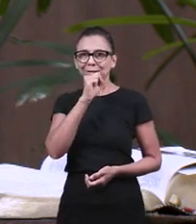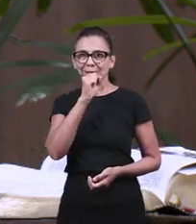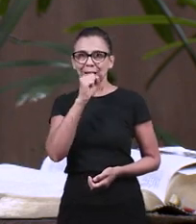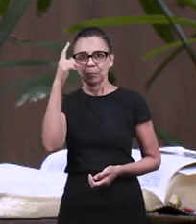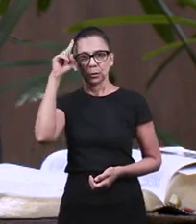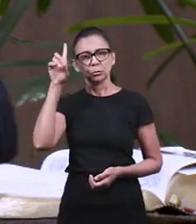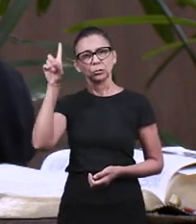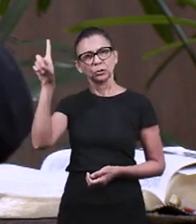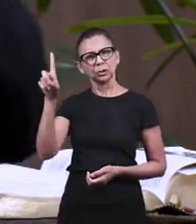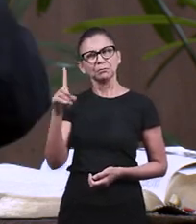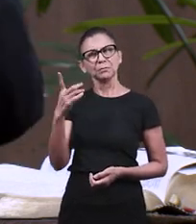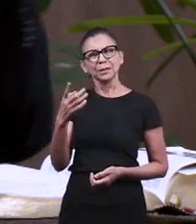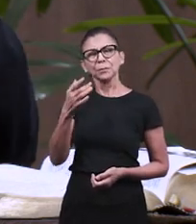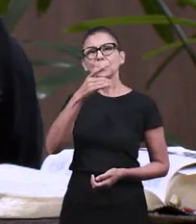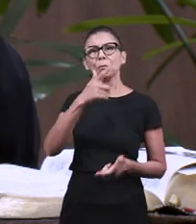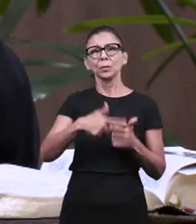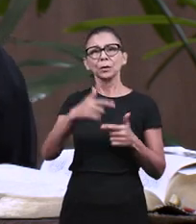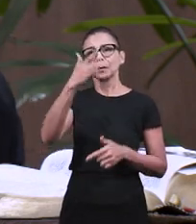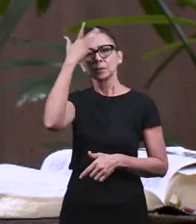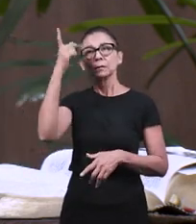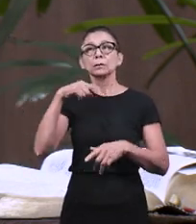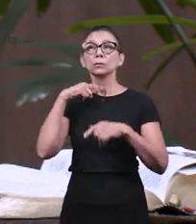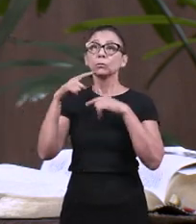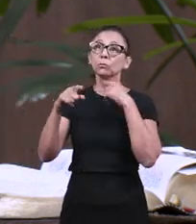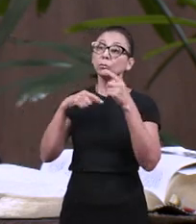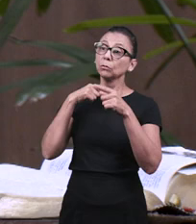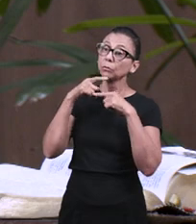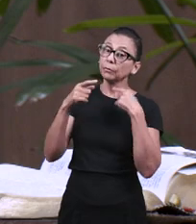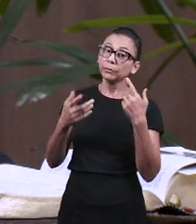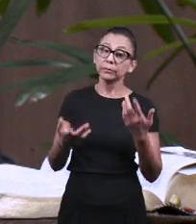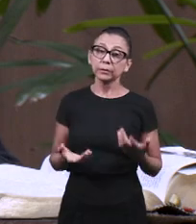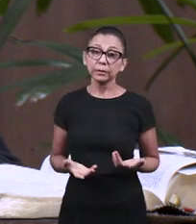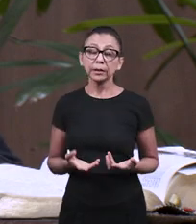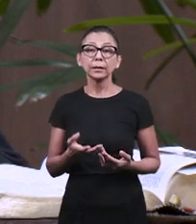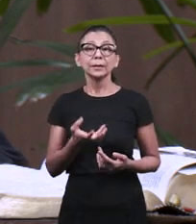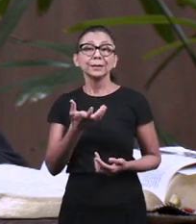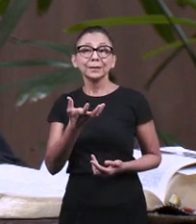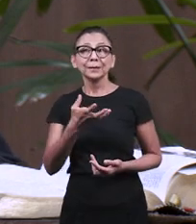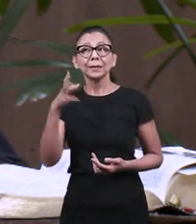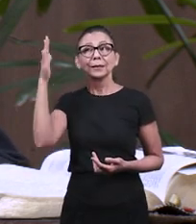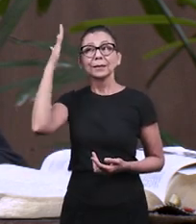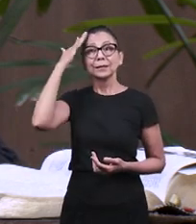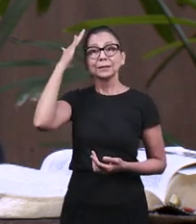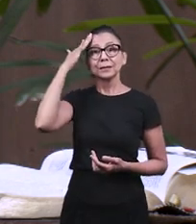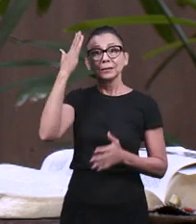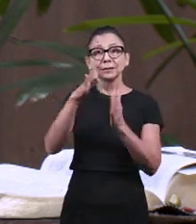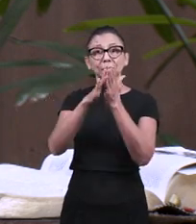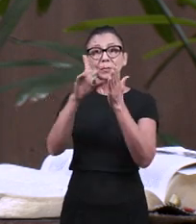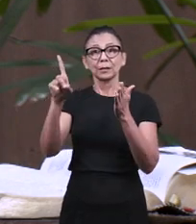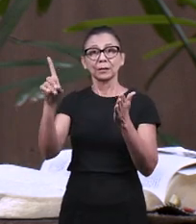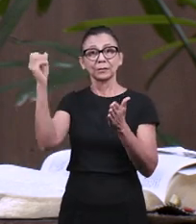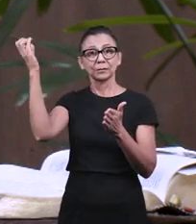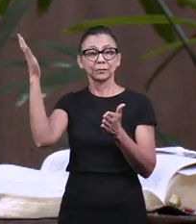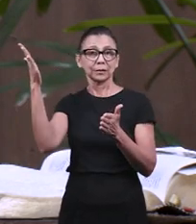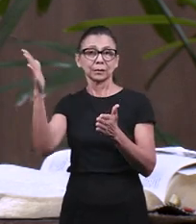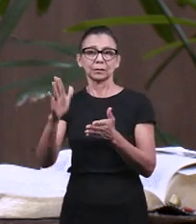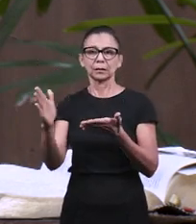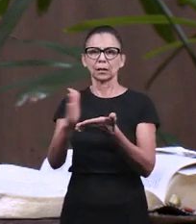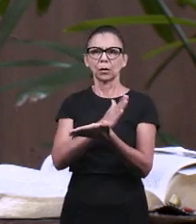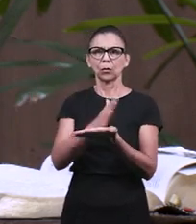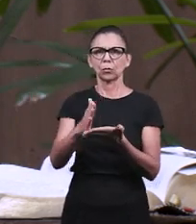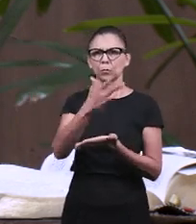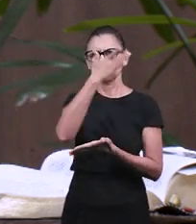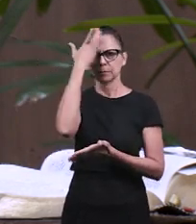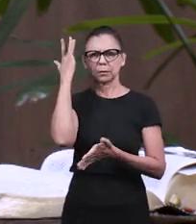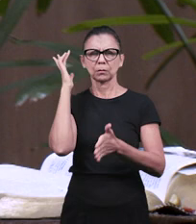só fazendo citações que são dúvidas de pessoas que contribuem para o entendimento da palavra no Espírito. Alguns